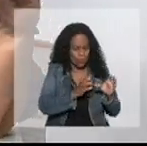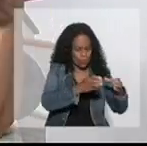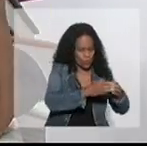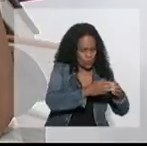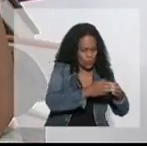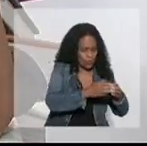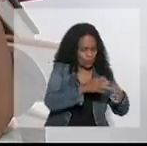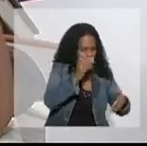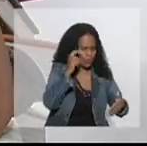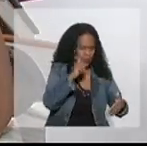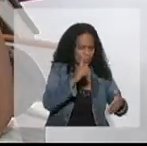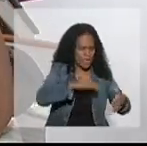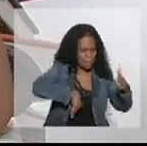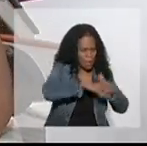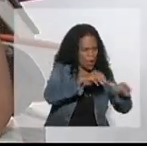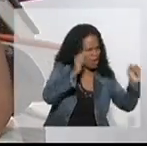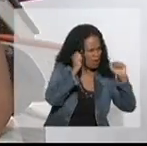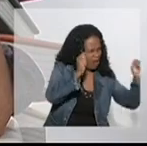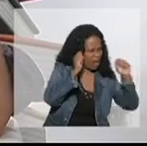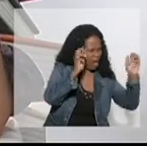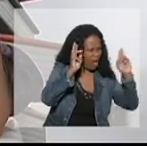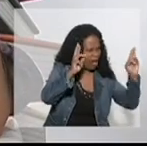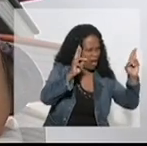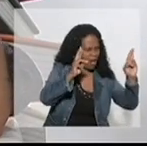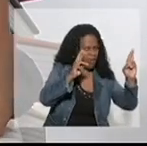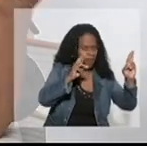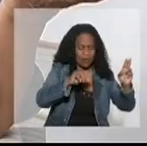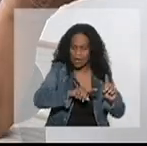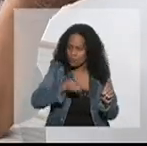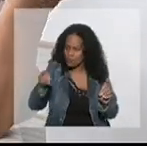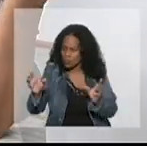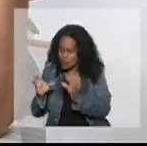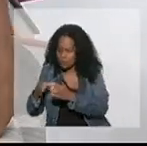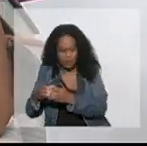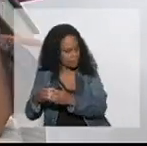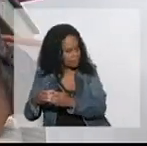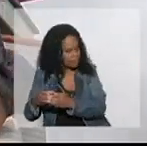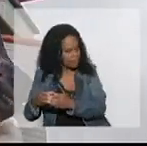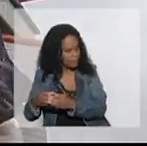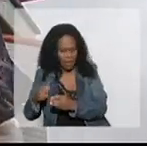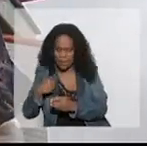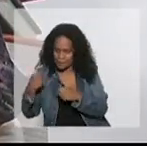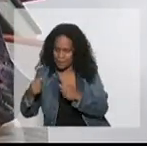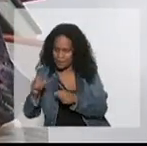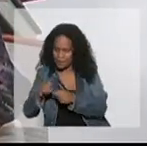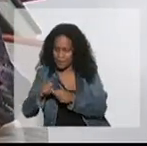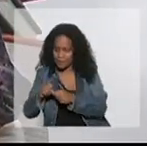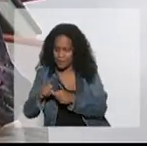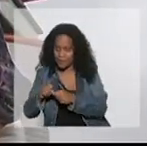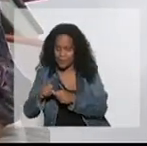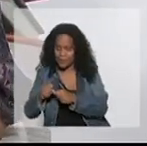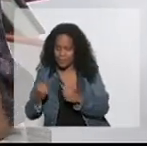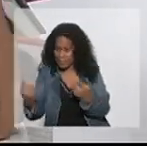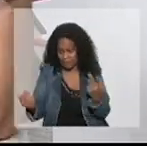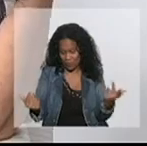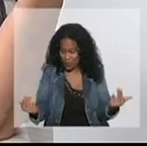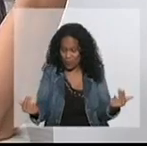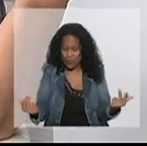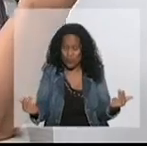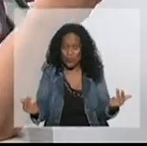um fazia um gol e o outro ficava com menos pontos, eles estavam sempre procurando empatar.